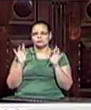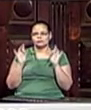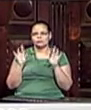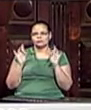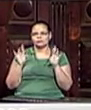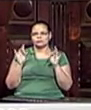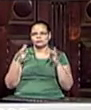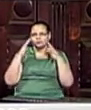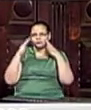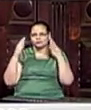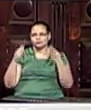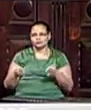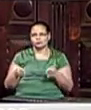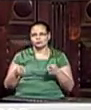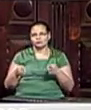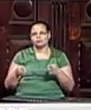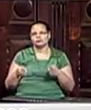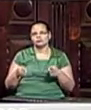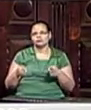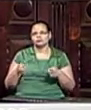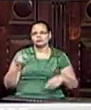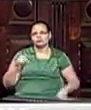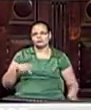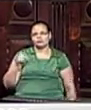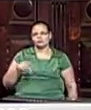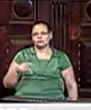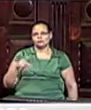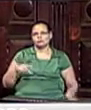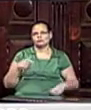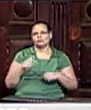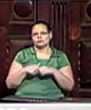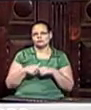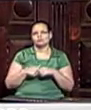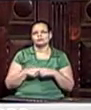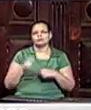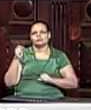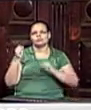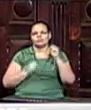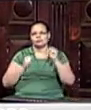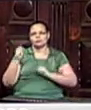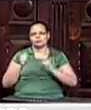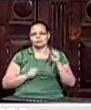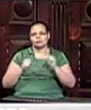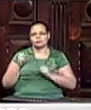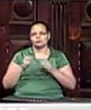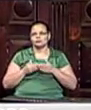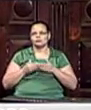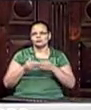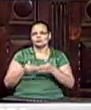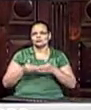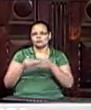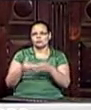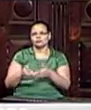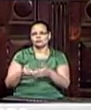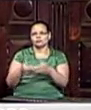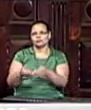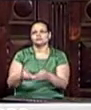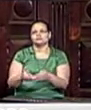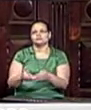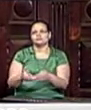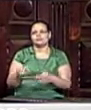especialmente em relação ao petróleo e à indústria naval. Aqui no Rio de Janeiro, nossos estaleiros